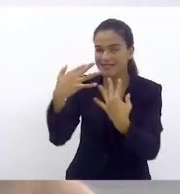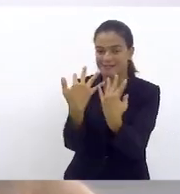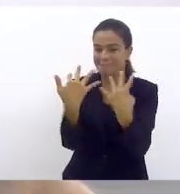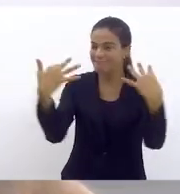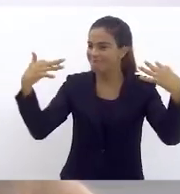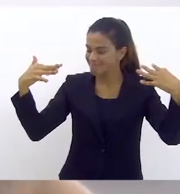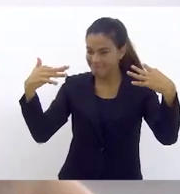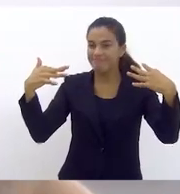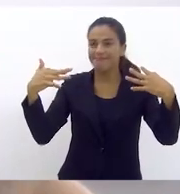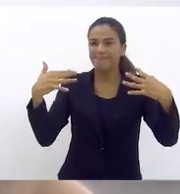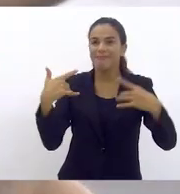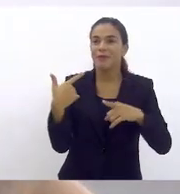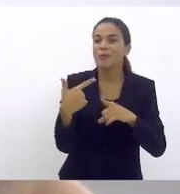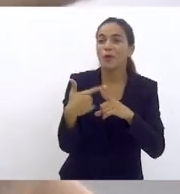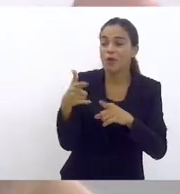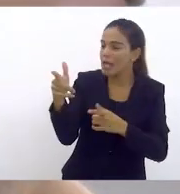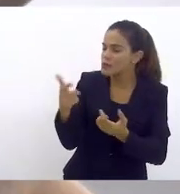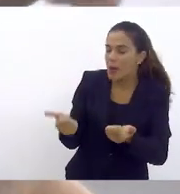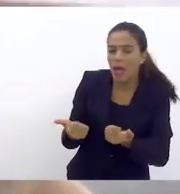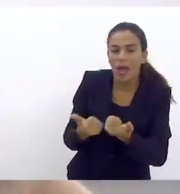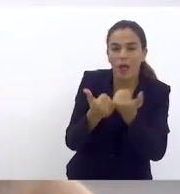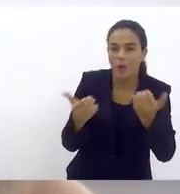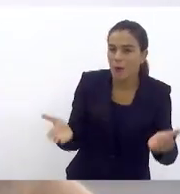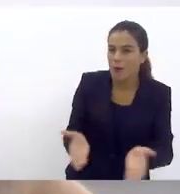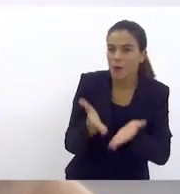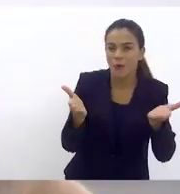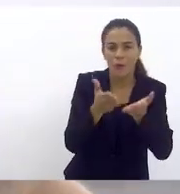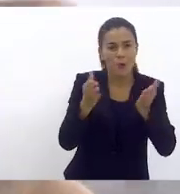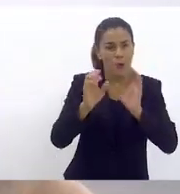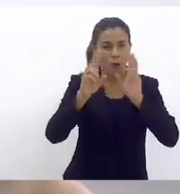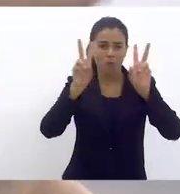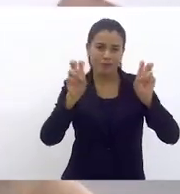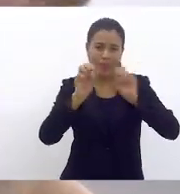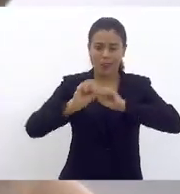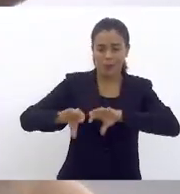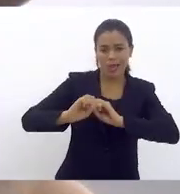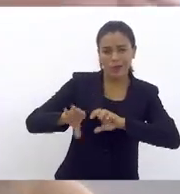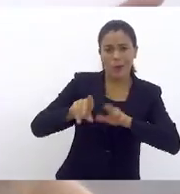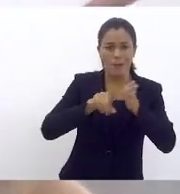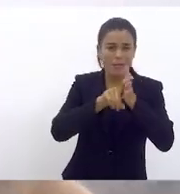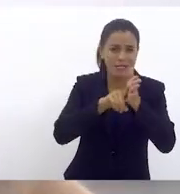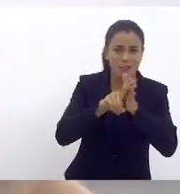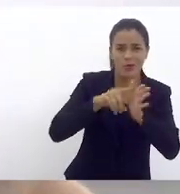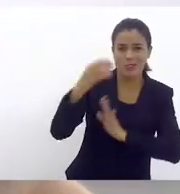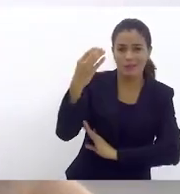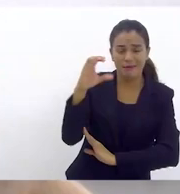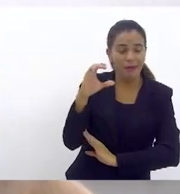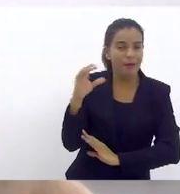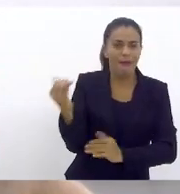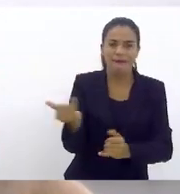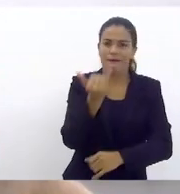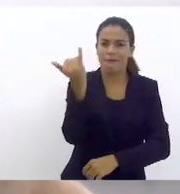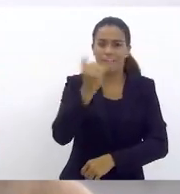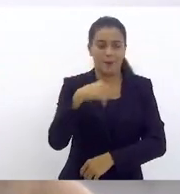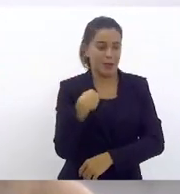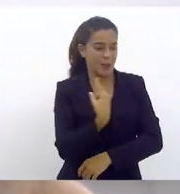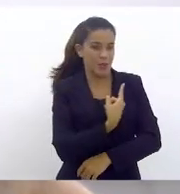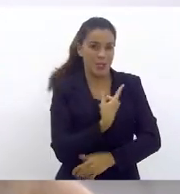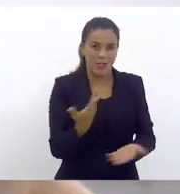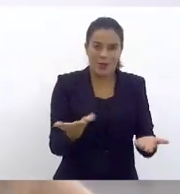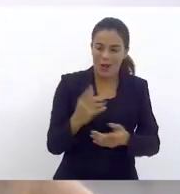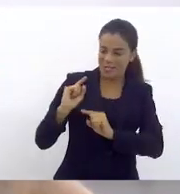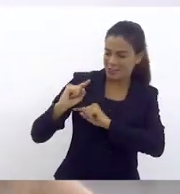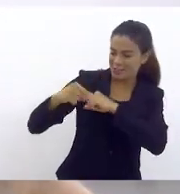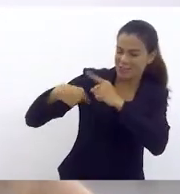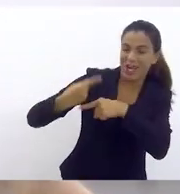mar Osório porque a sua contribuição como educador como pesquisador é é importante para que nós hoje essa geração